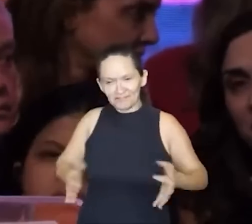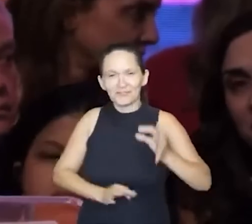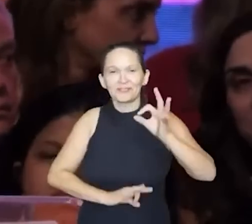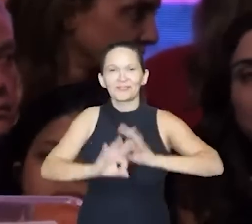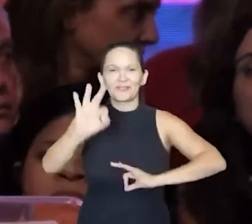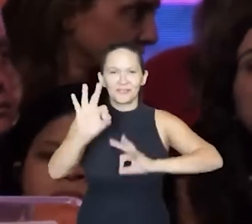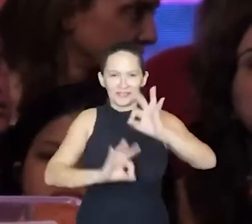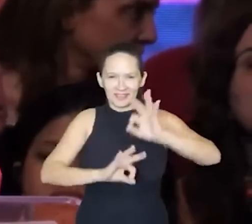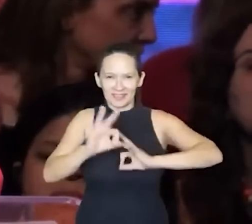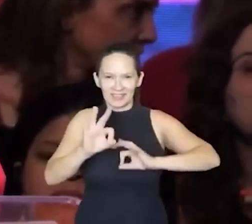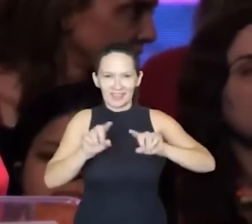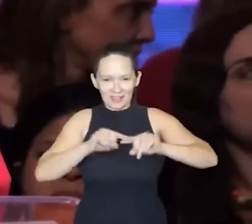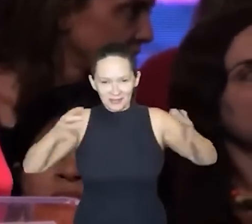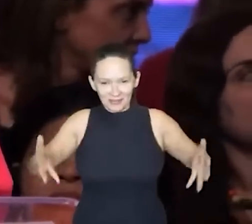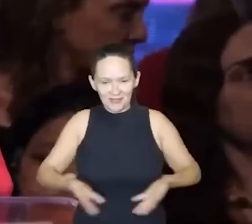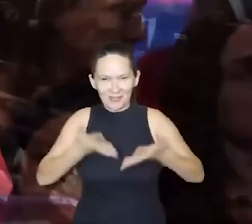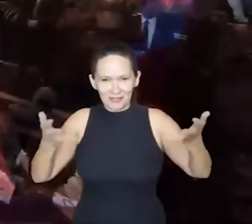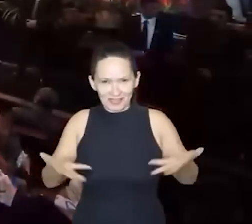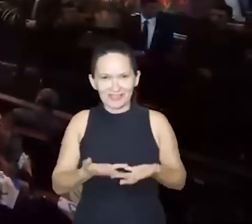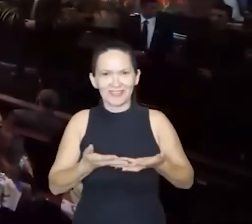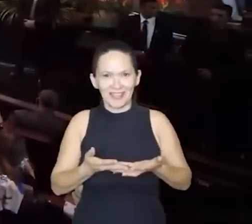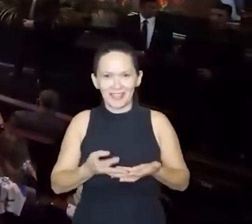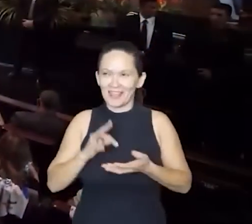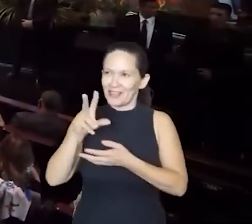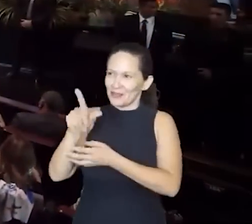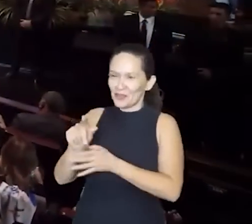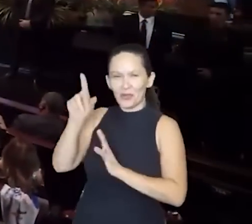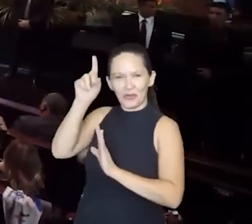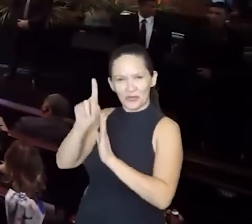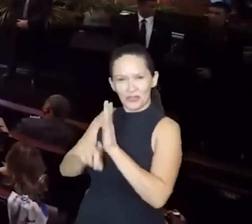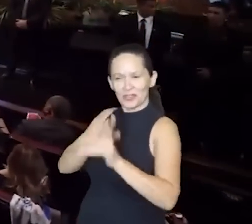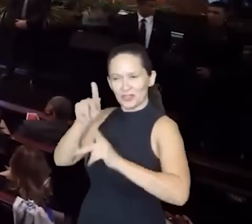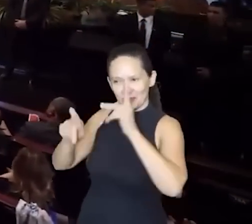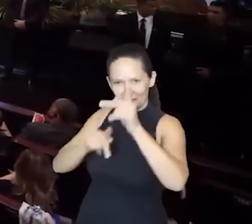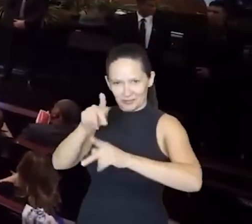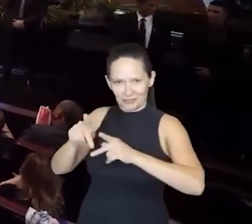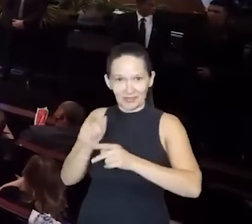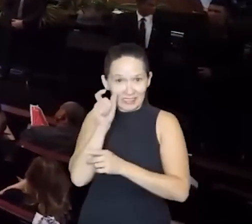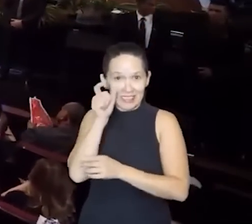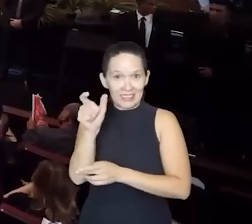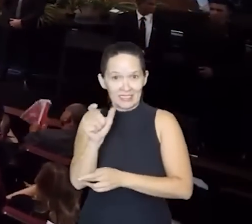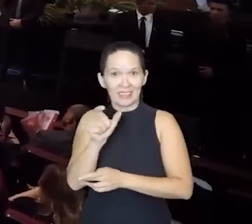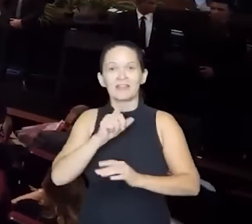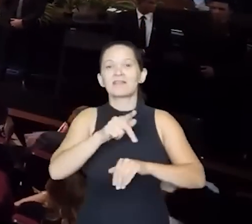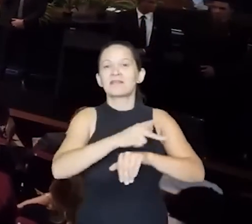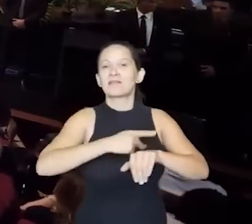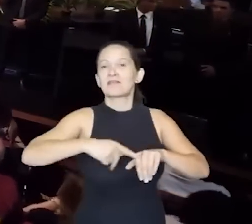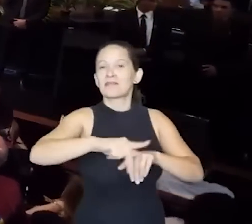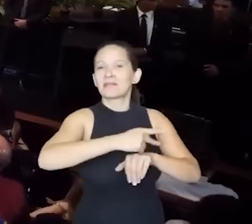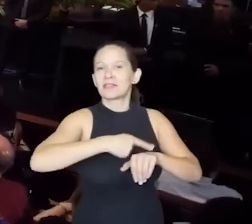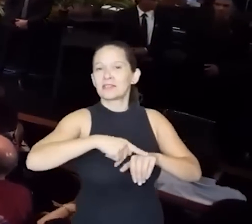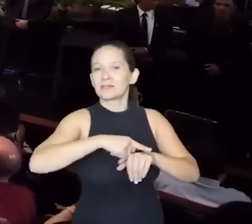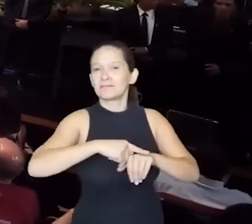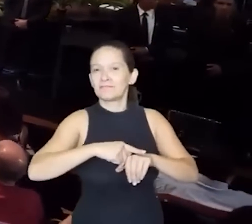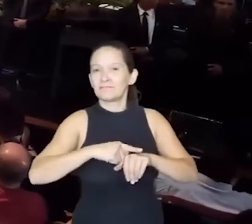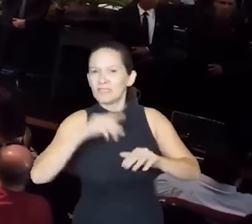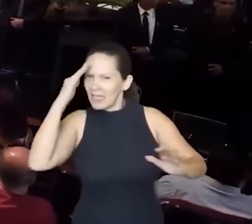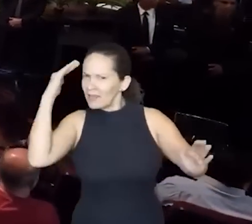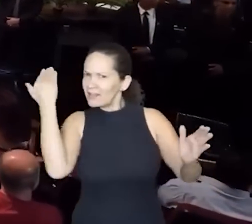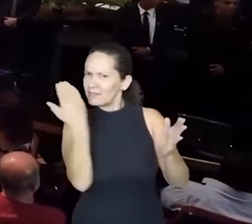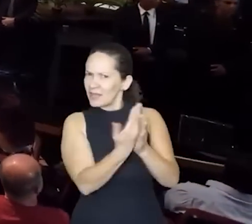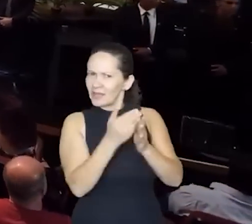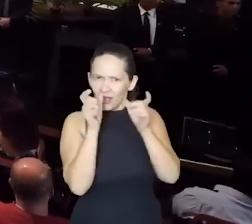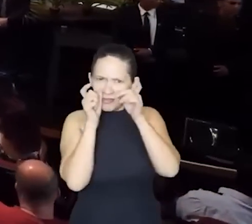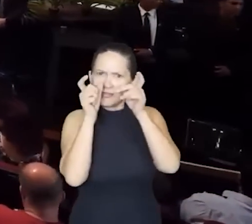e mobilizar em torno dos direitos do povo e dos interesses do país. Fazer valer esses interesses junto